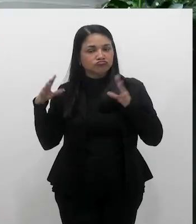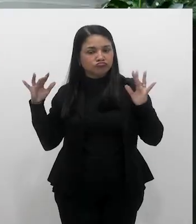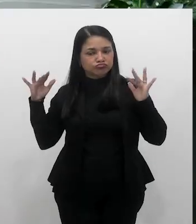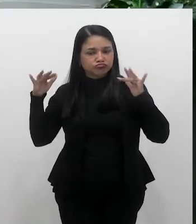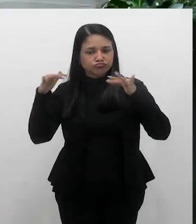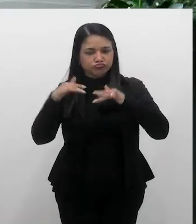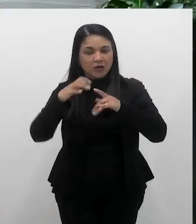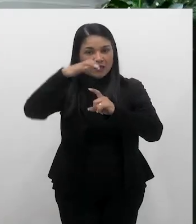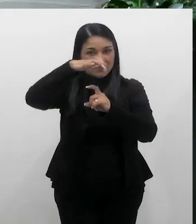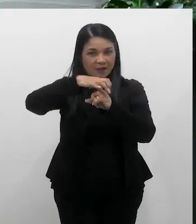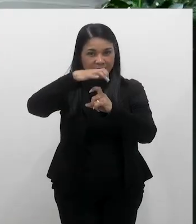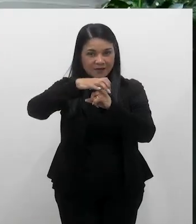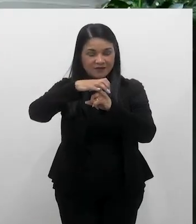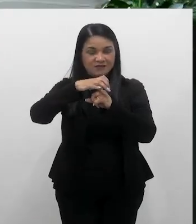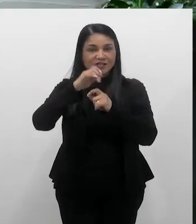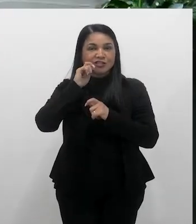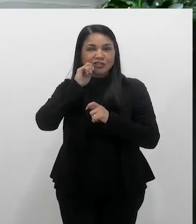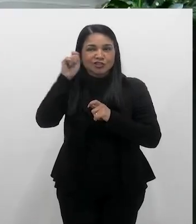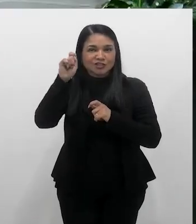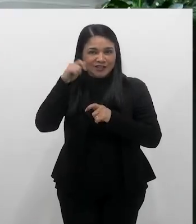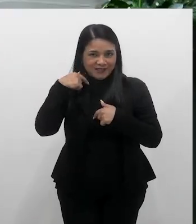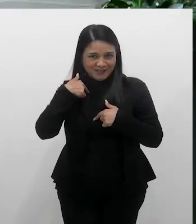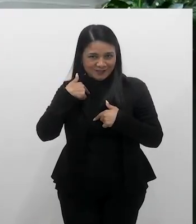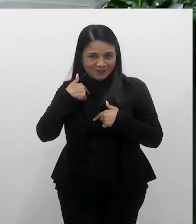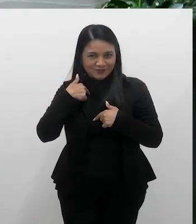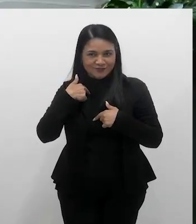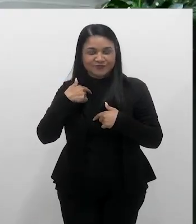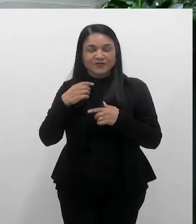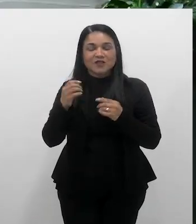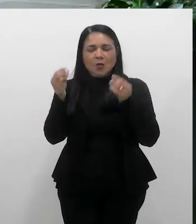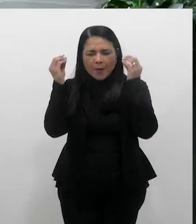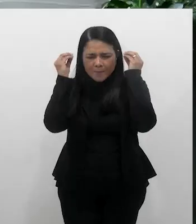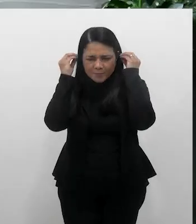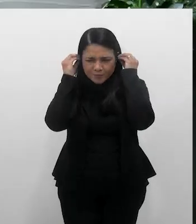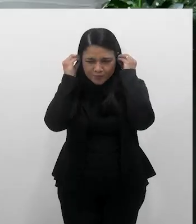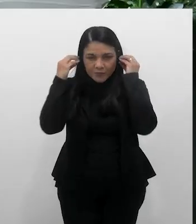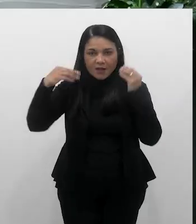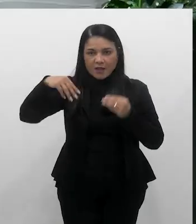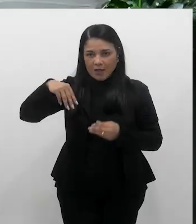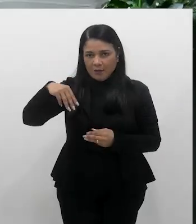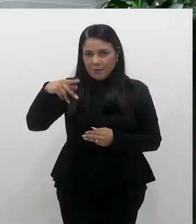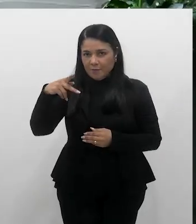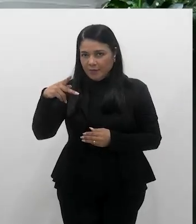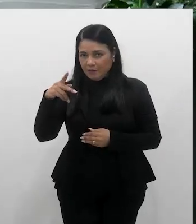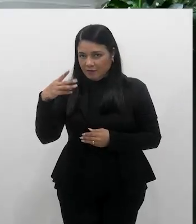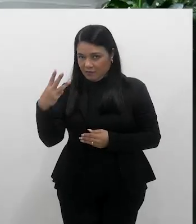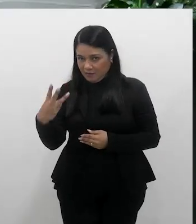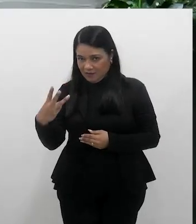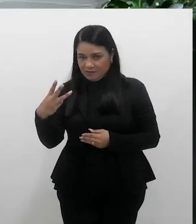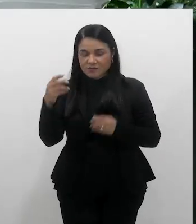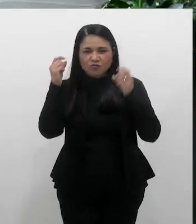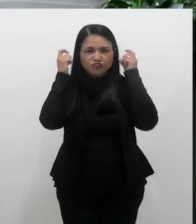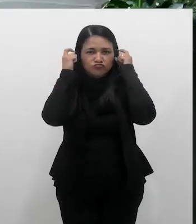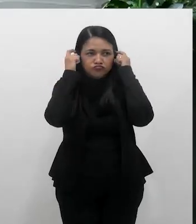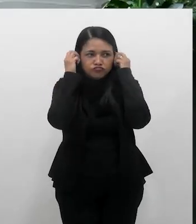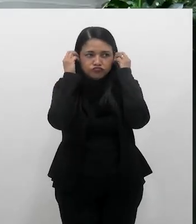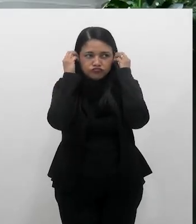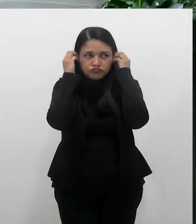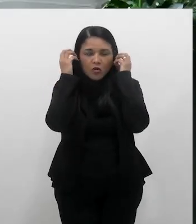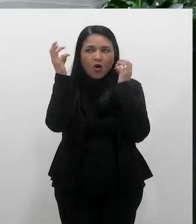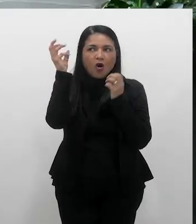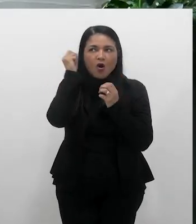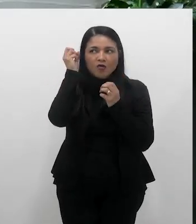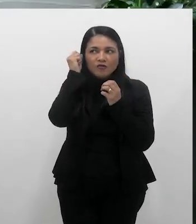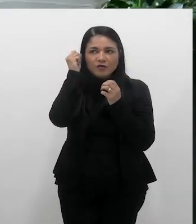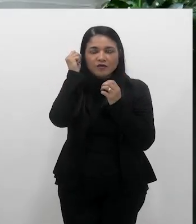Praça Tiradentes, a gente dá um aparelhinho lá de MP3, né? E eles começam a ouvir o